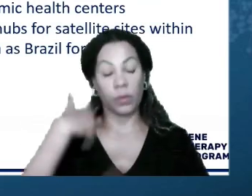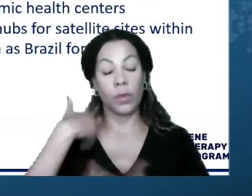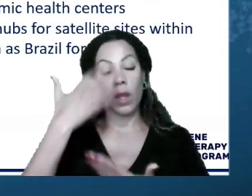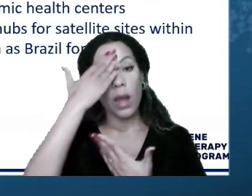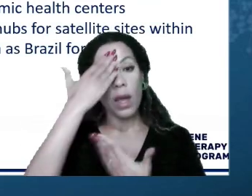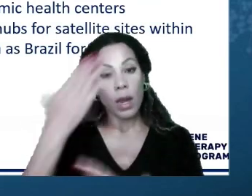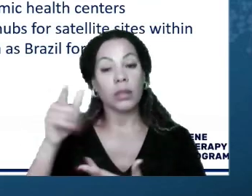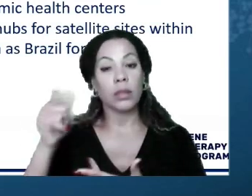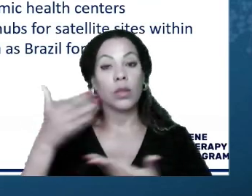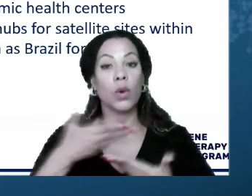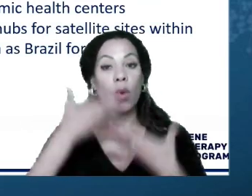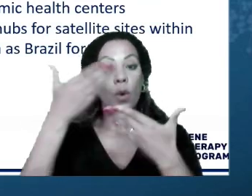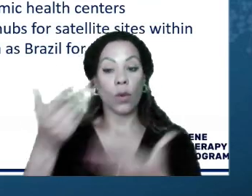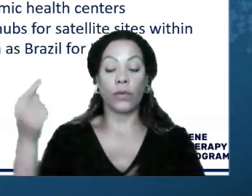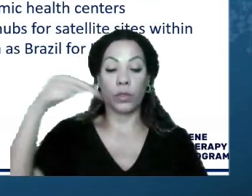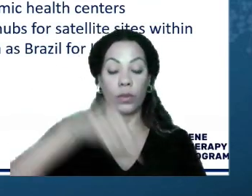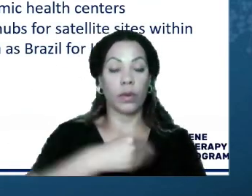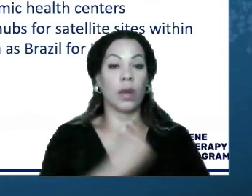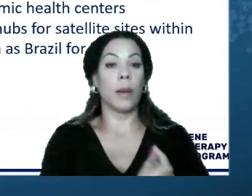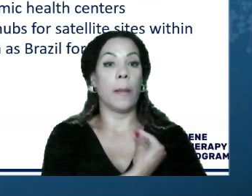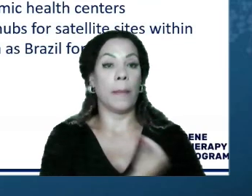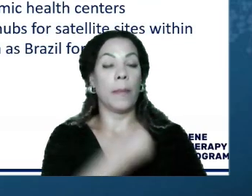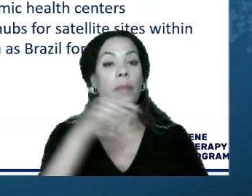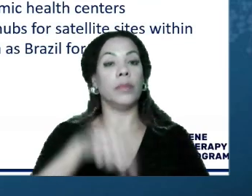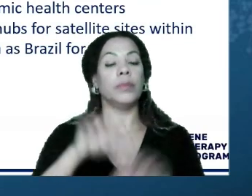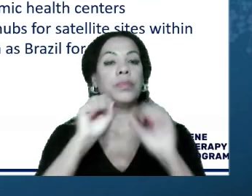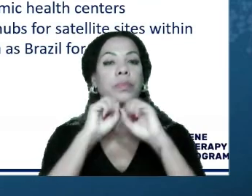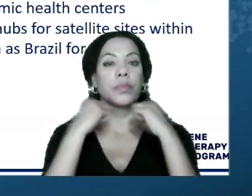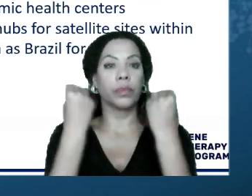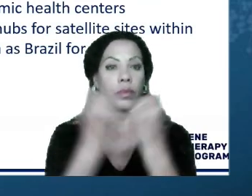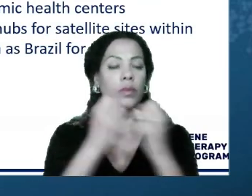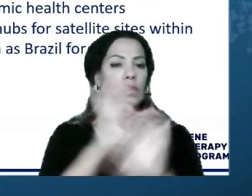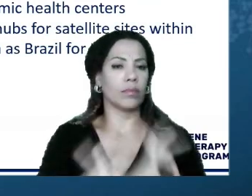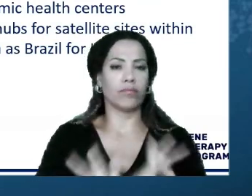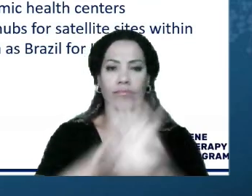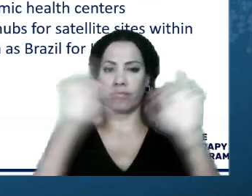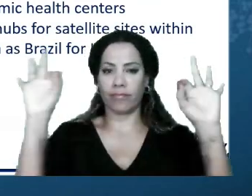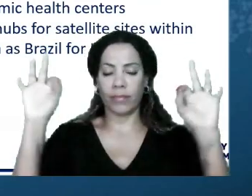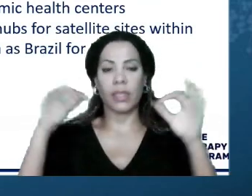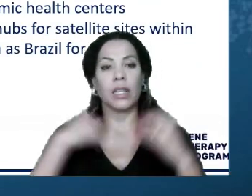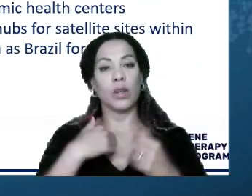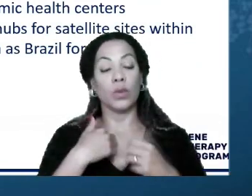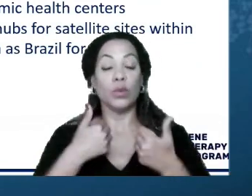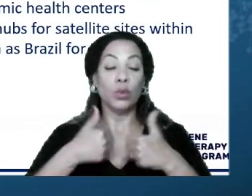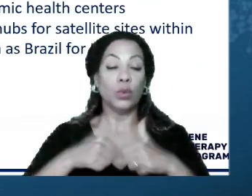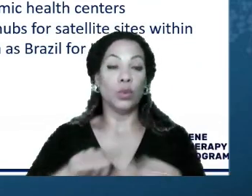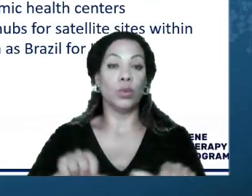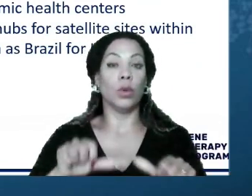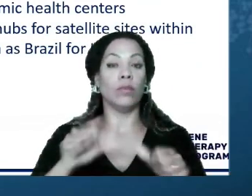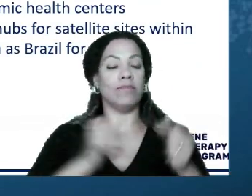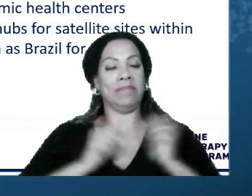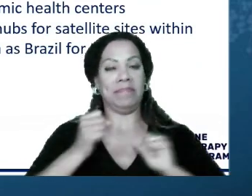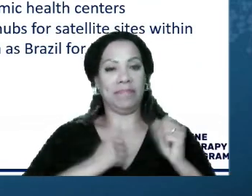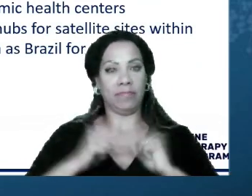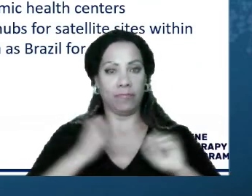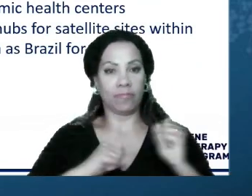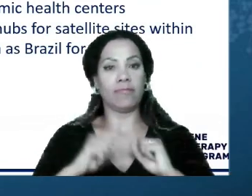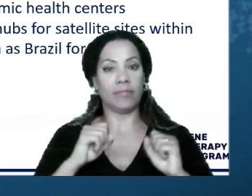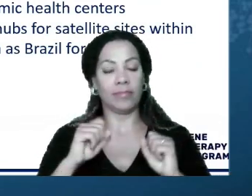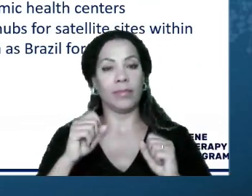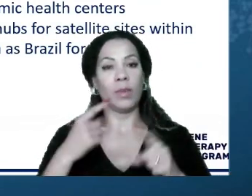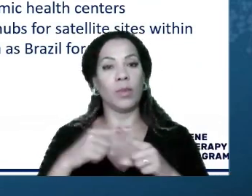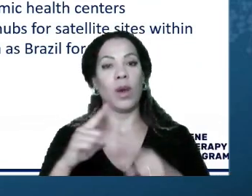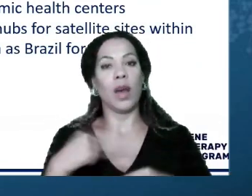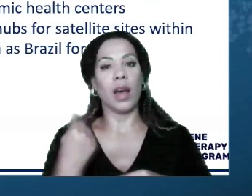convite para participar nesse simpósio incrível, e eu estou entusiasmado com a